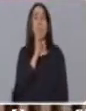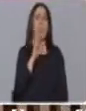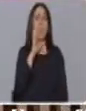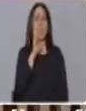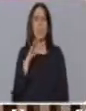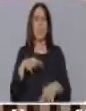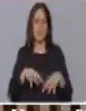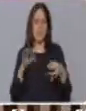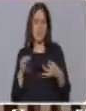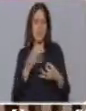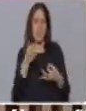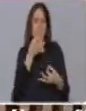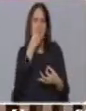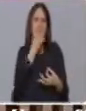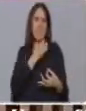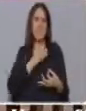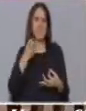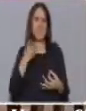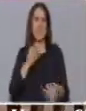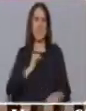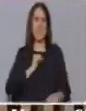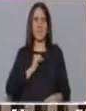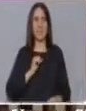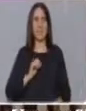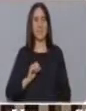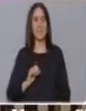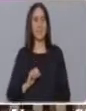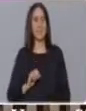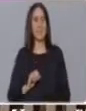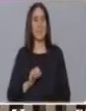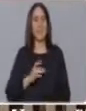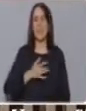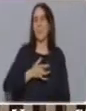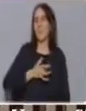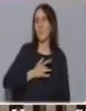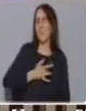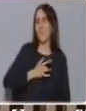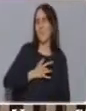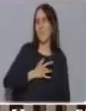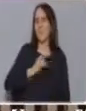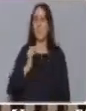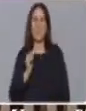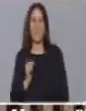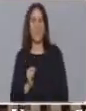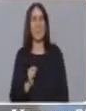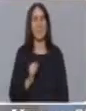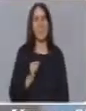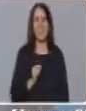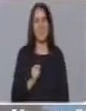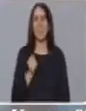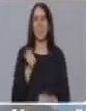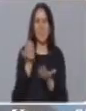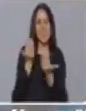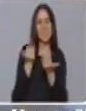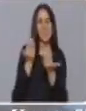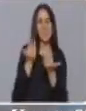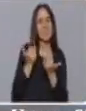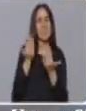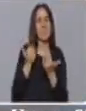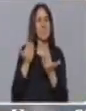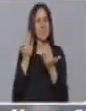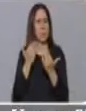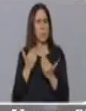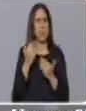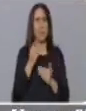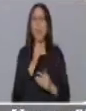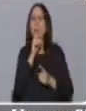cozer o pandecal do amor. Ai, chega, chega, chega, chega, chega, chega a